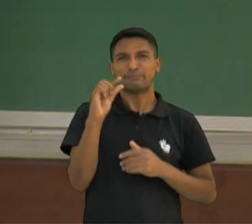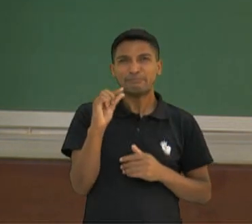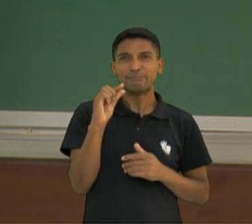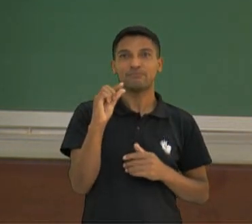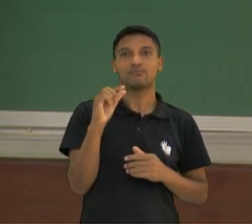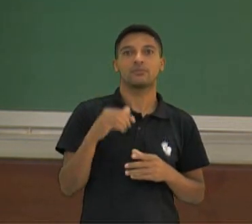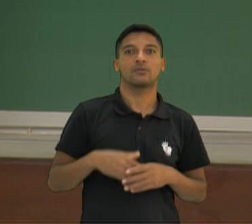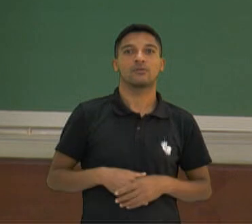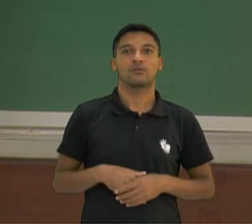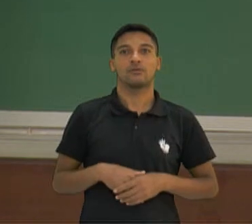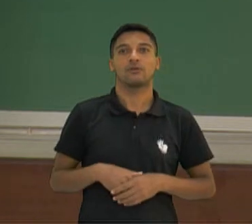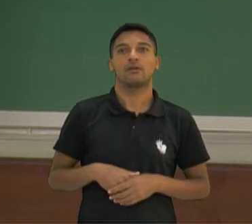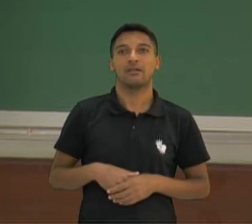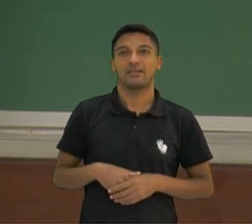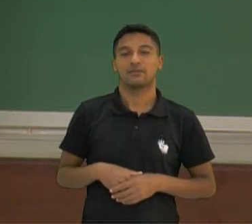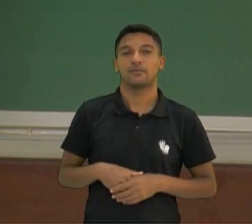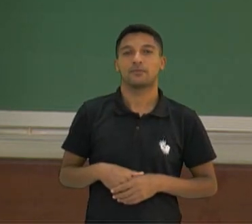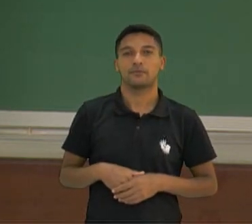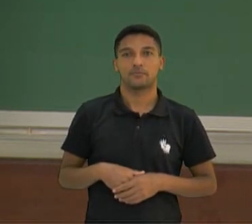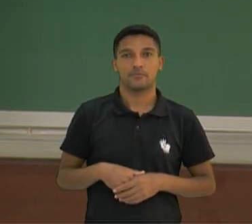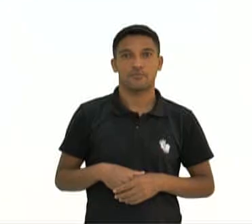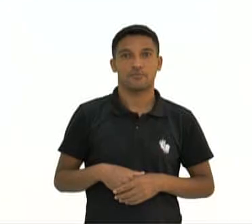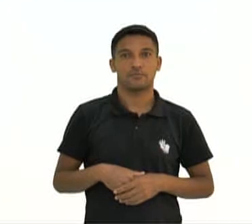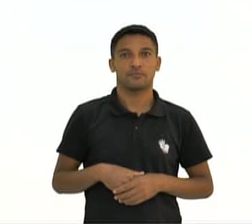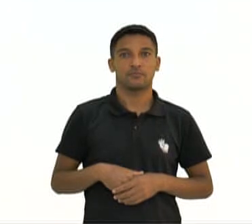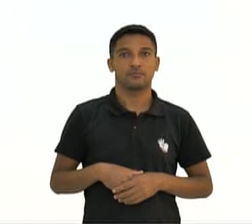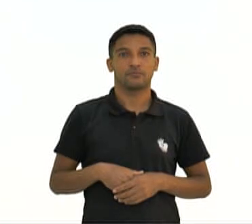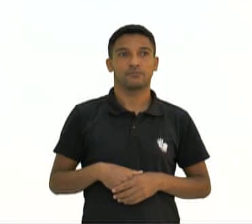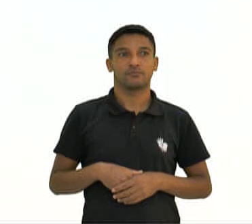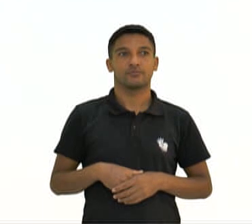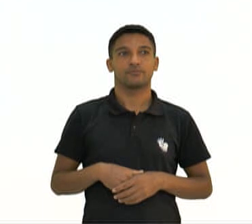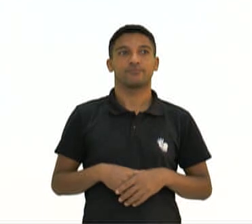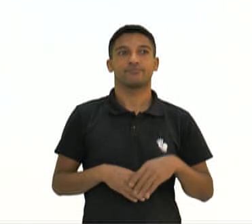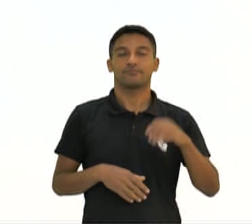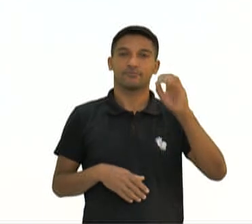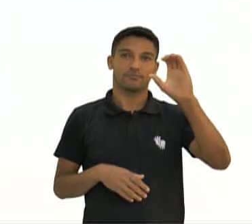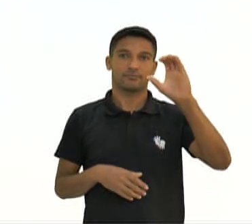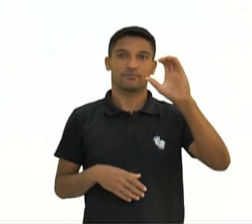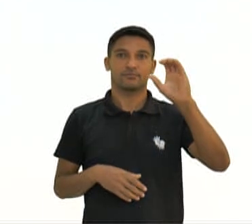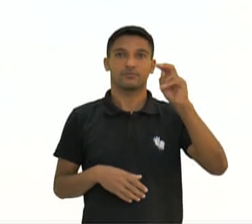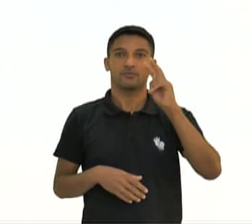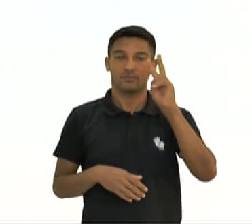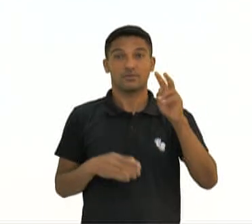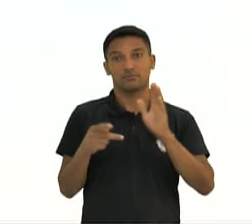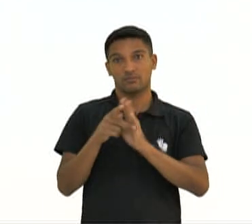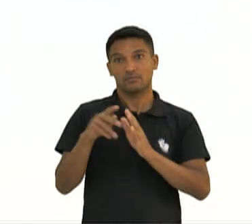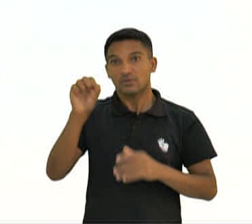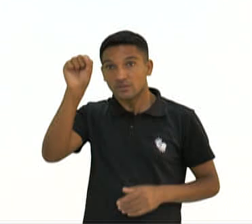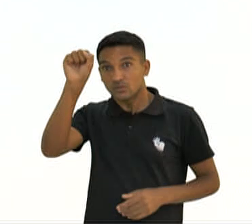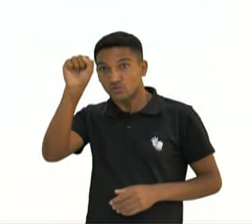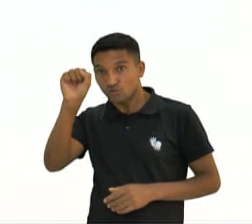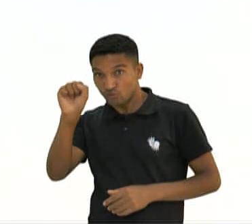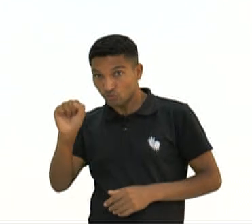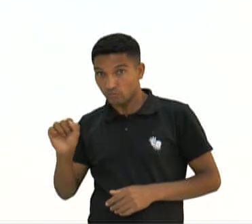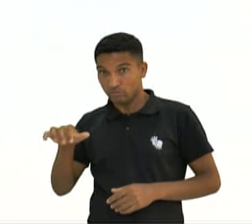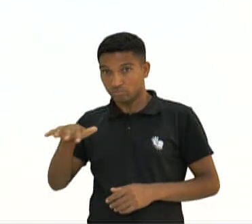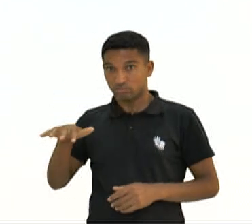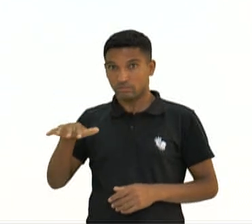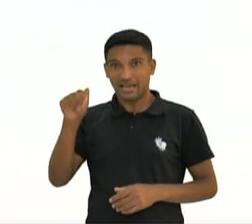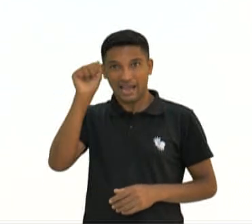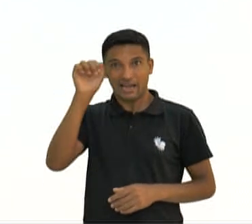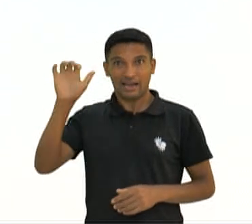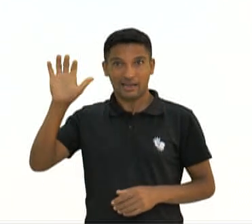como no mundo todo. Nós acabamos de constatar que é a Ásia Meridional, a parte sul. Né? Nós temos a